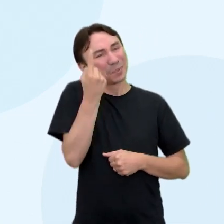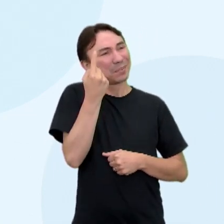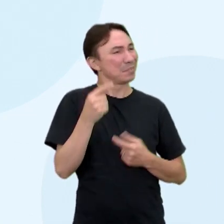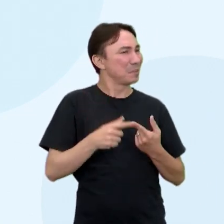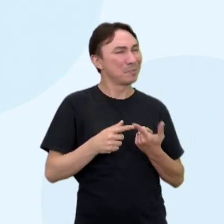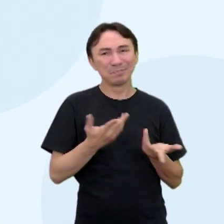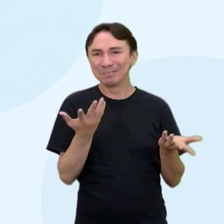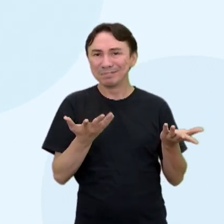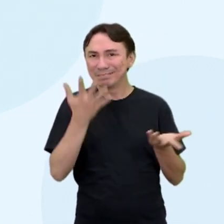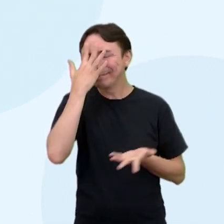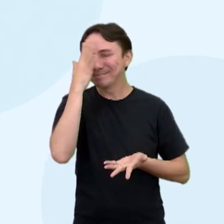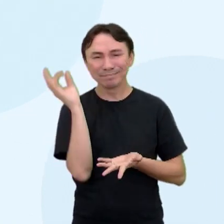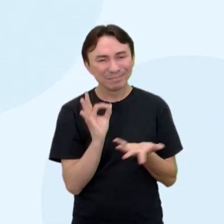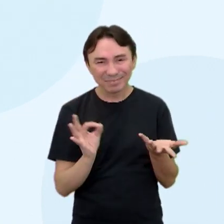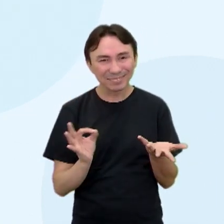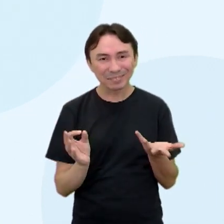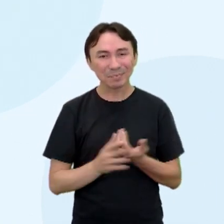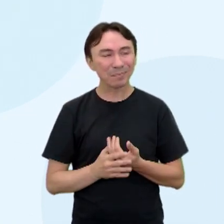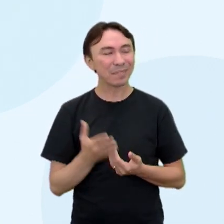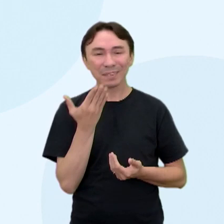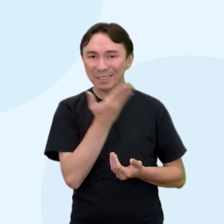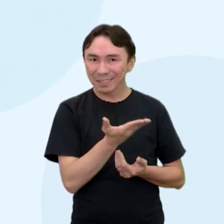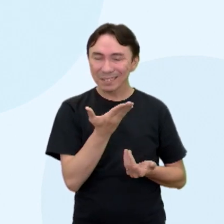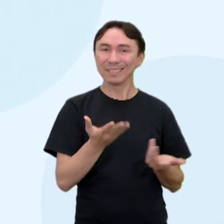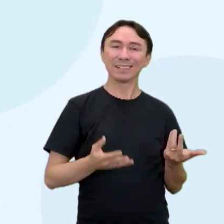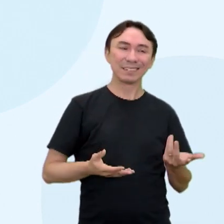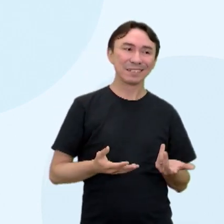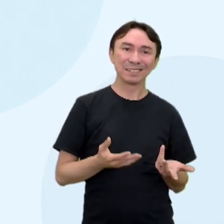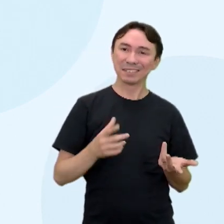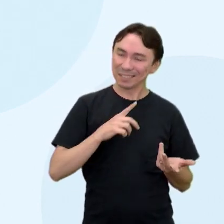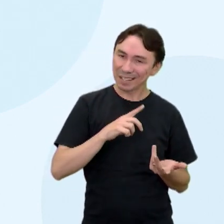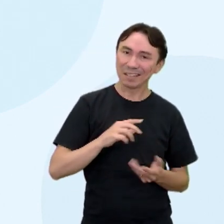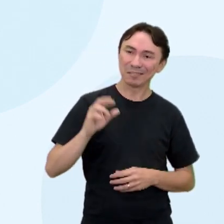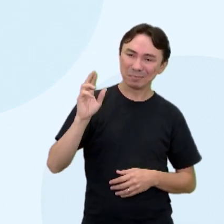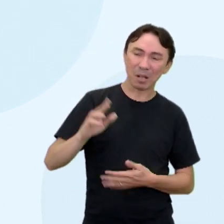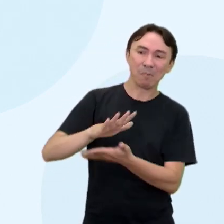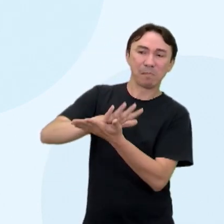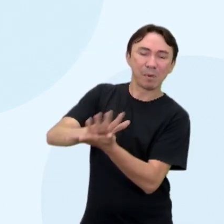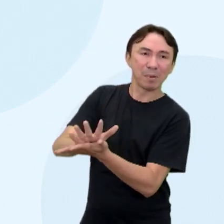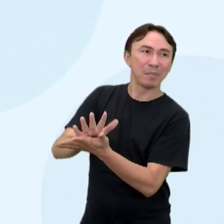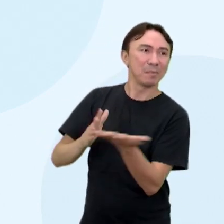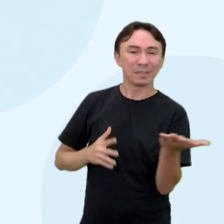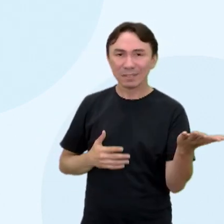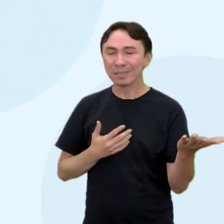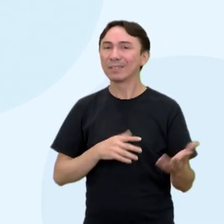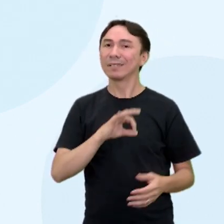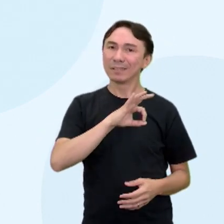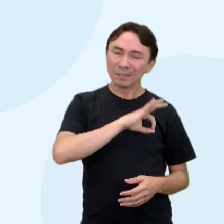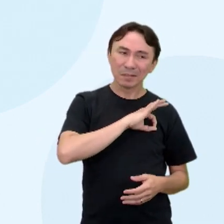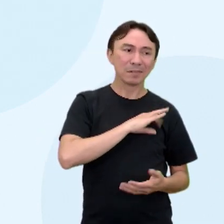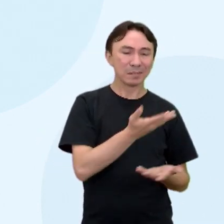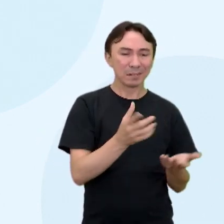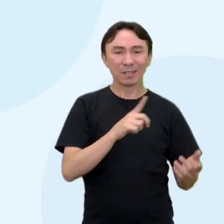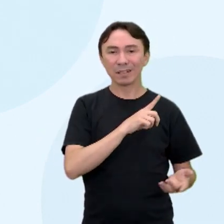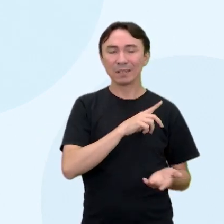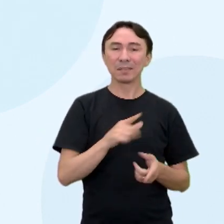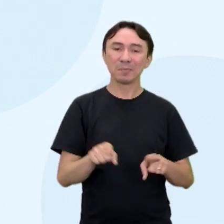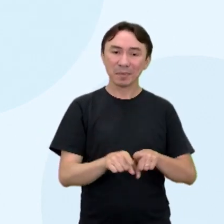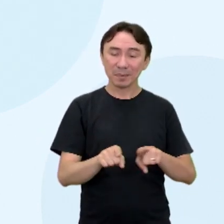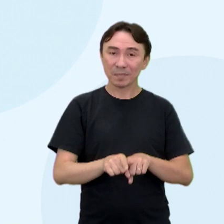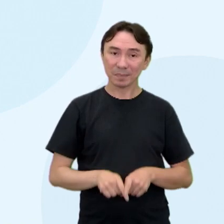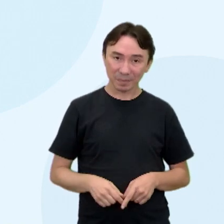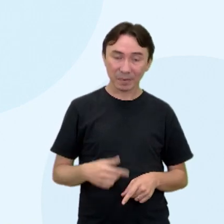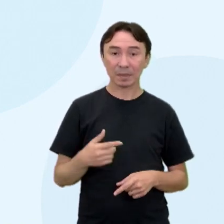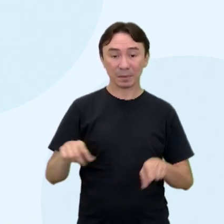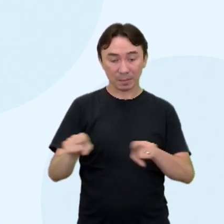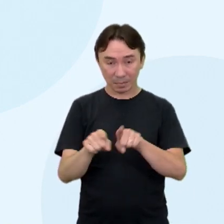O órgão responsável por reprimir o jogo, praticar o jogo. Né? E se fosse uma coisa grande, tipo o Vicente Mateus, que foi presidente do Corinthians, ele tentou promover